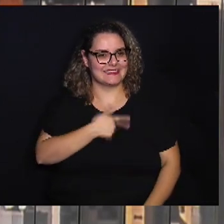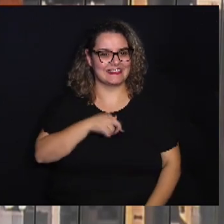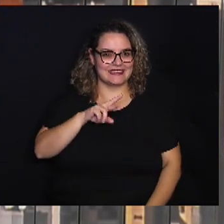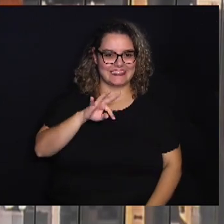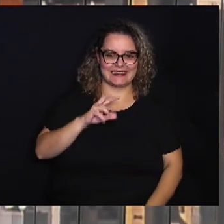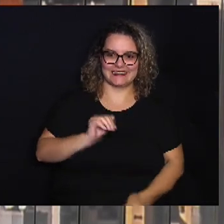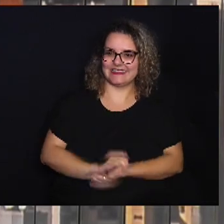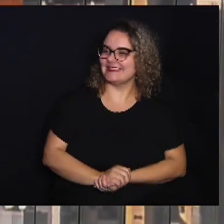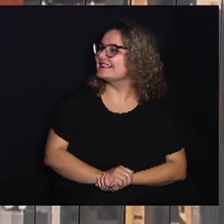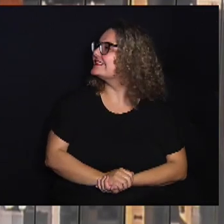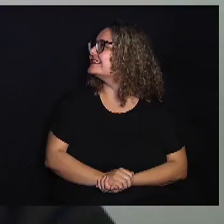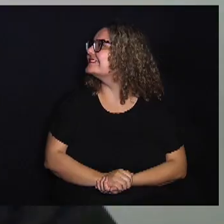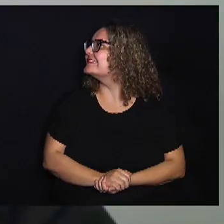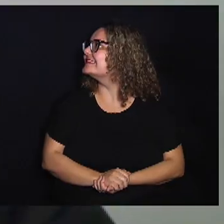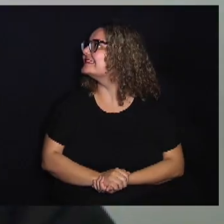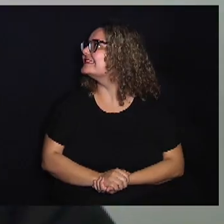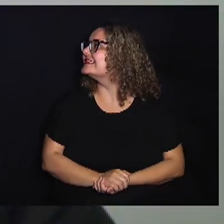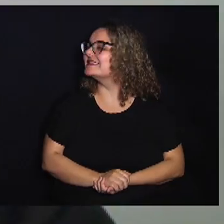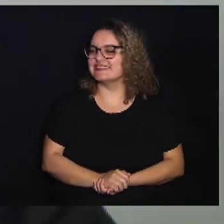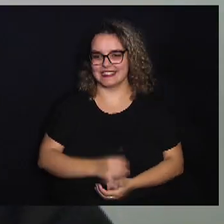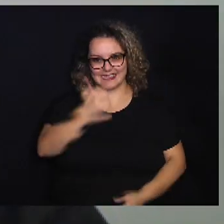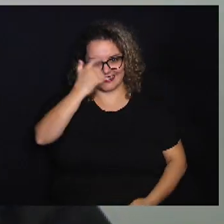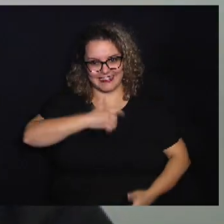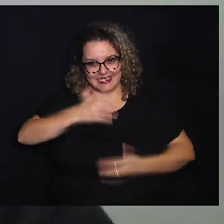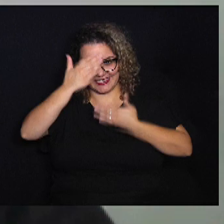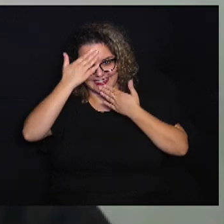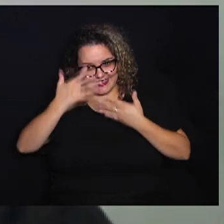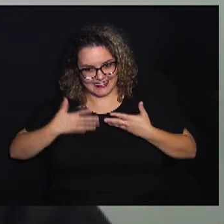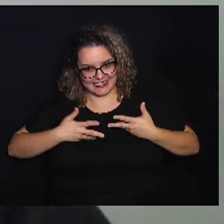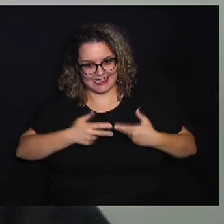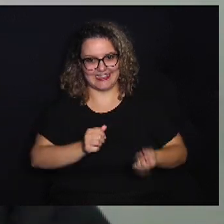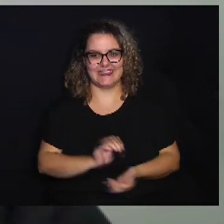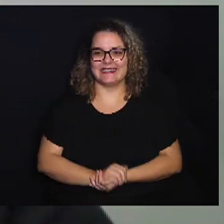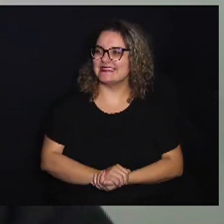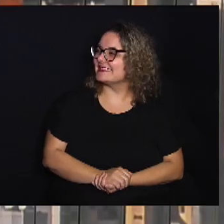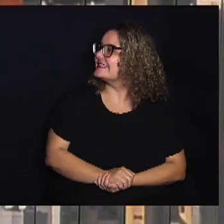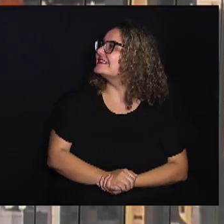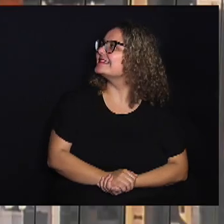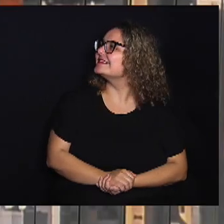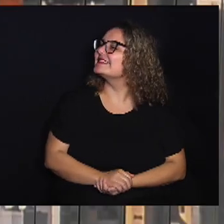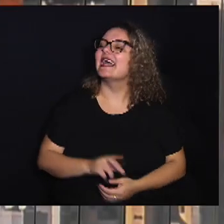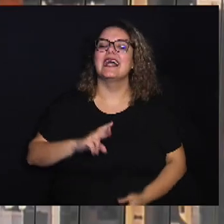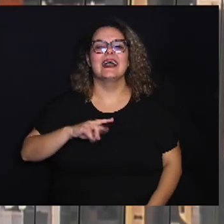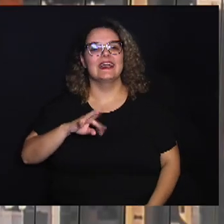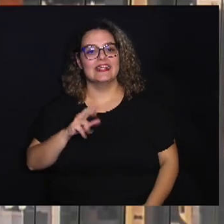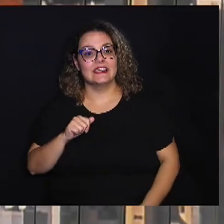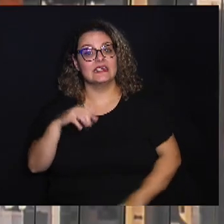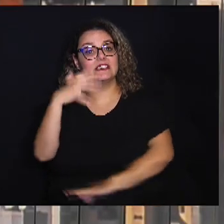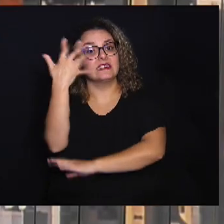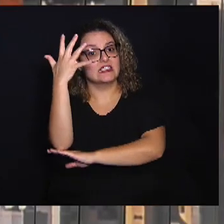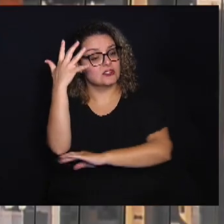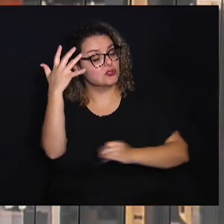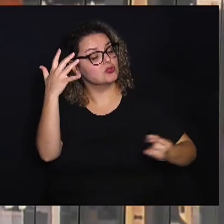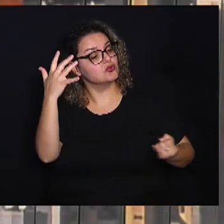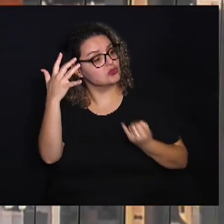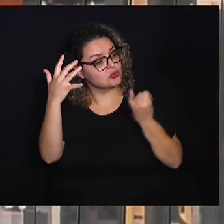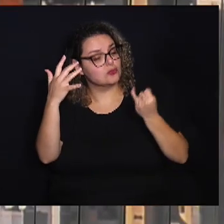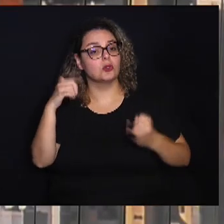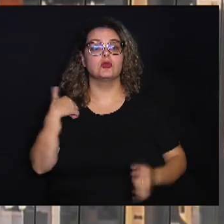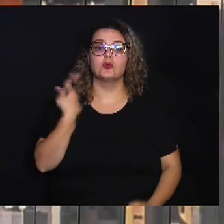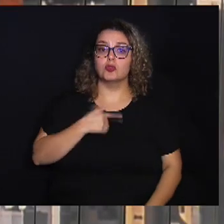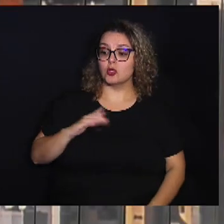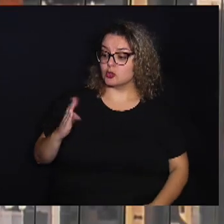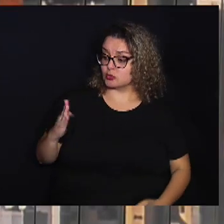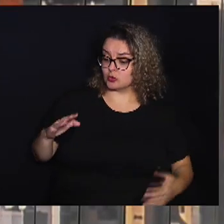Rita. Eu que agradeço o convite. E Rita, essa árvore tão importante, né, no nosso bioma, que